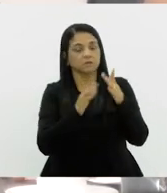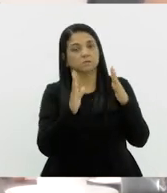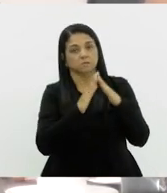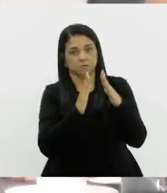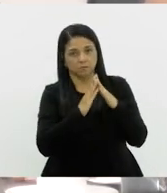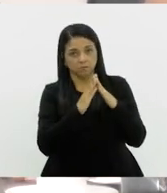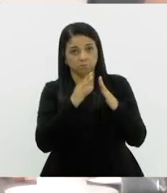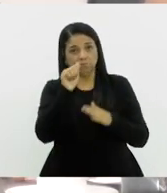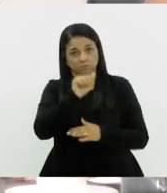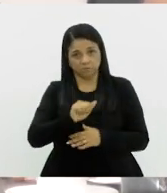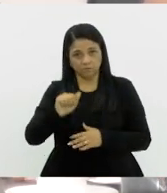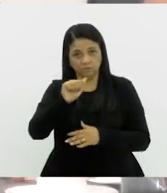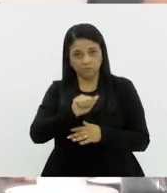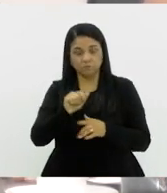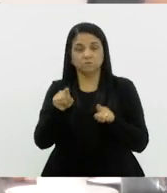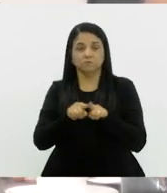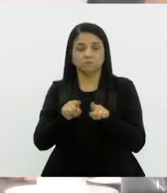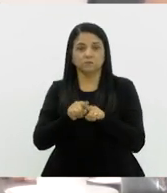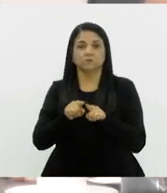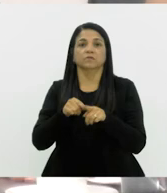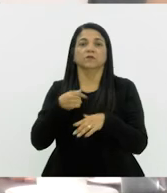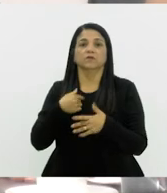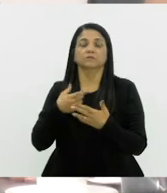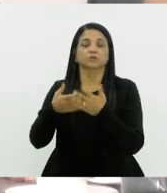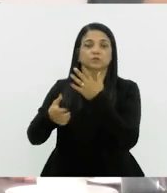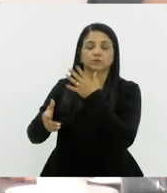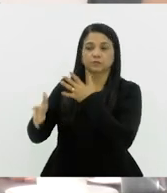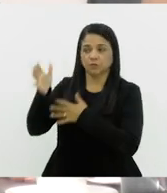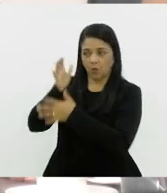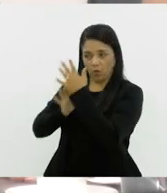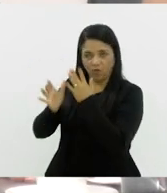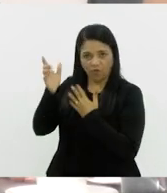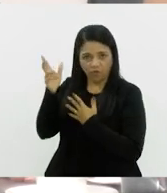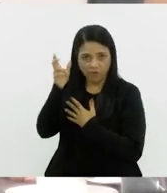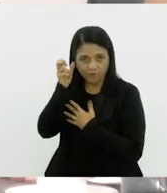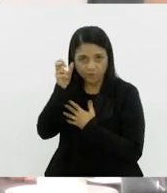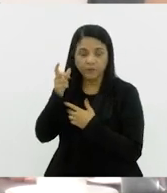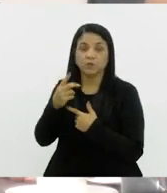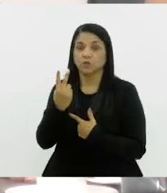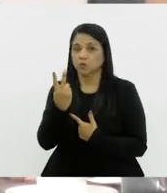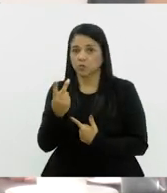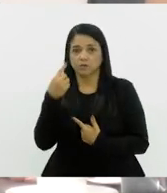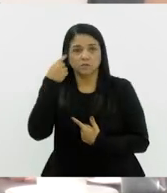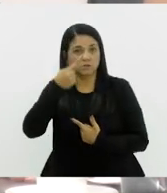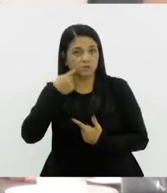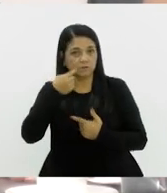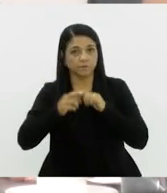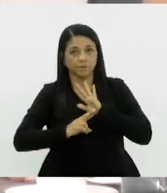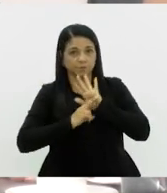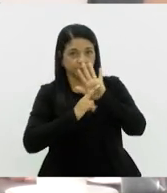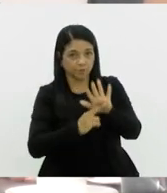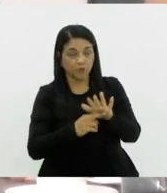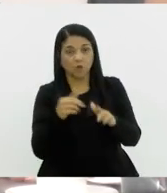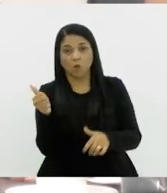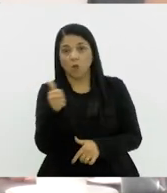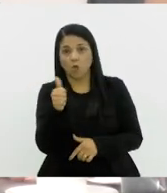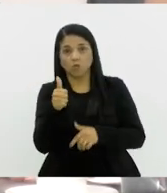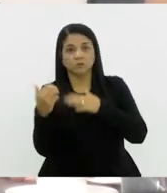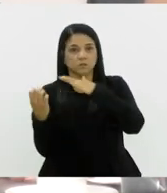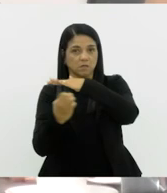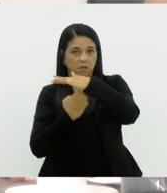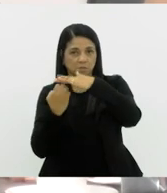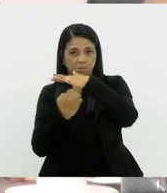de associações. Vamos ouvir, também temos aqui presentes dois advogados representando 11